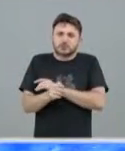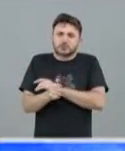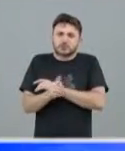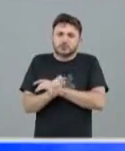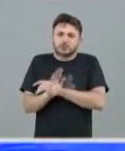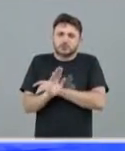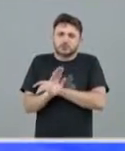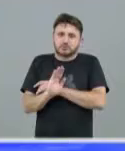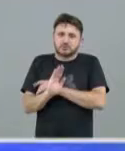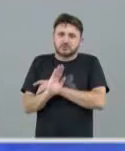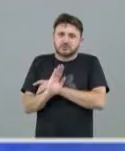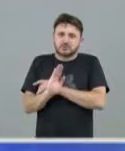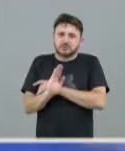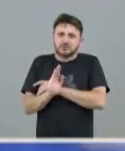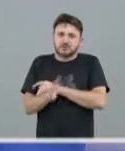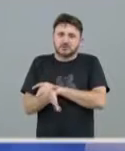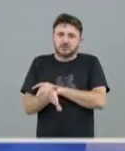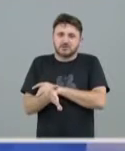De